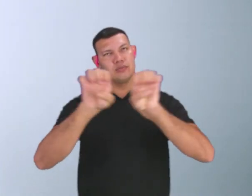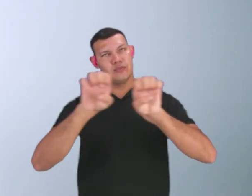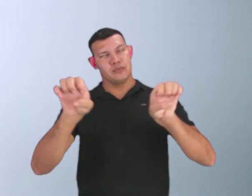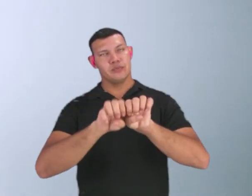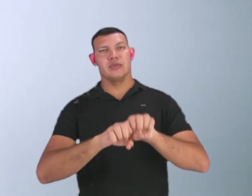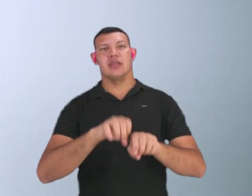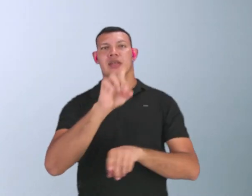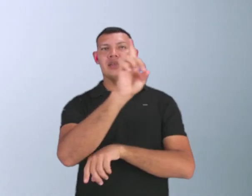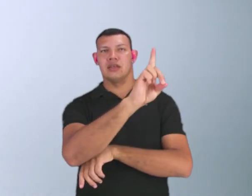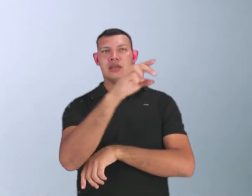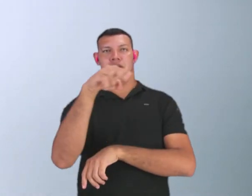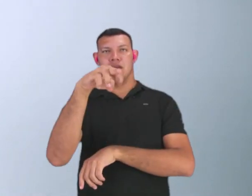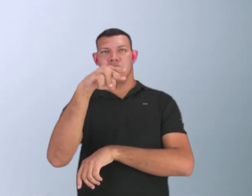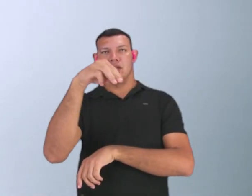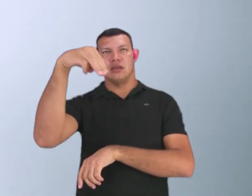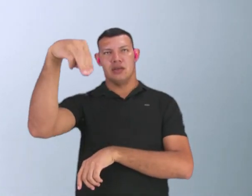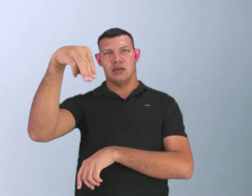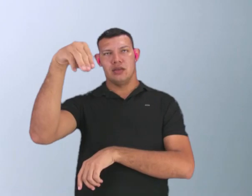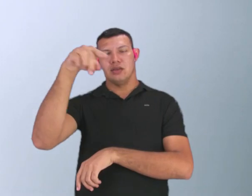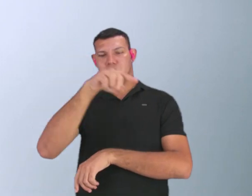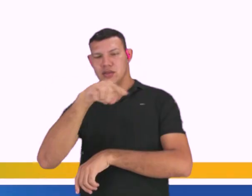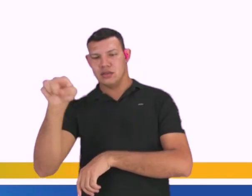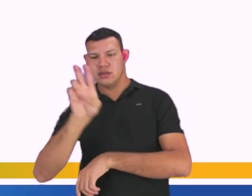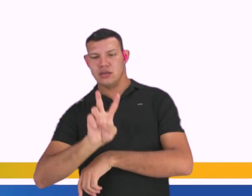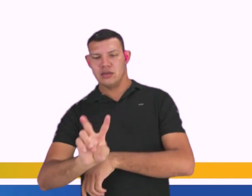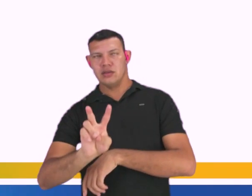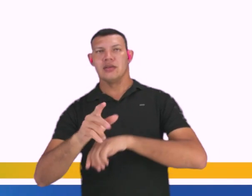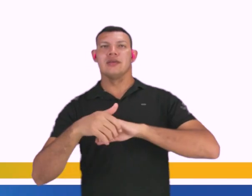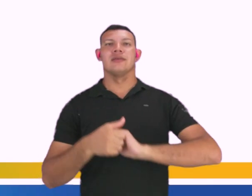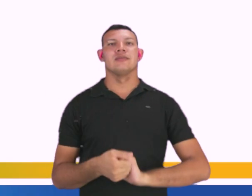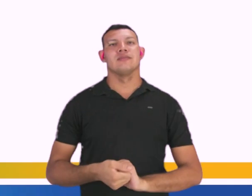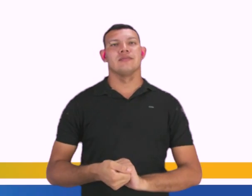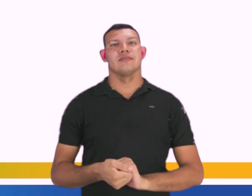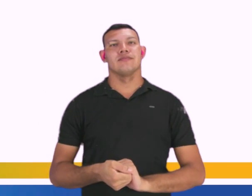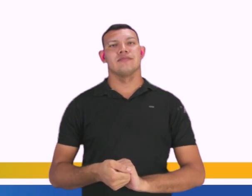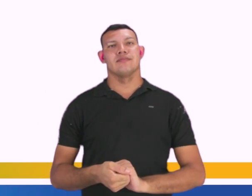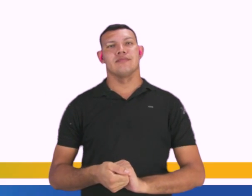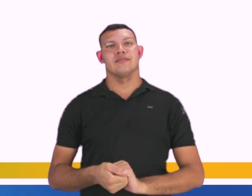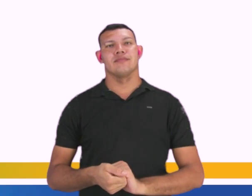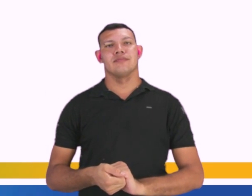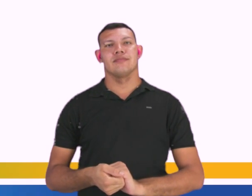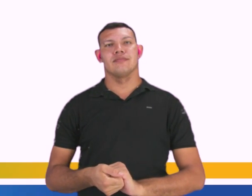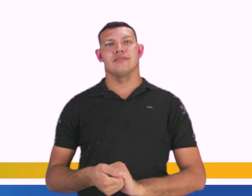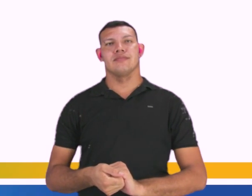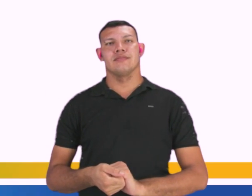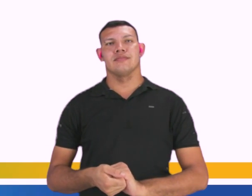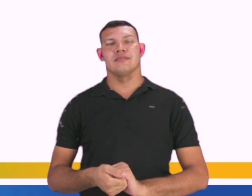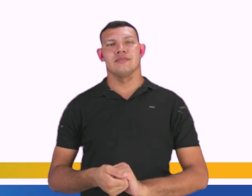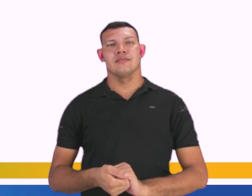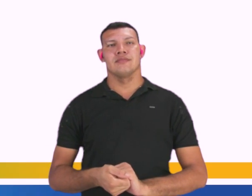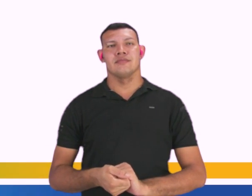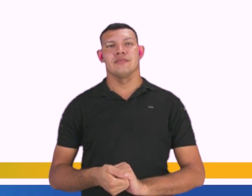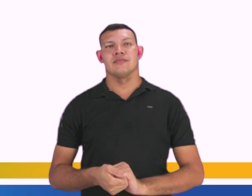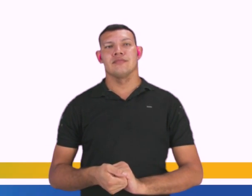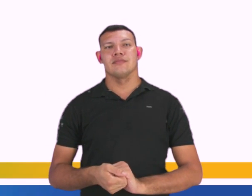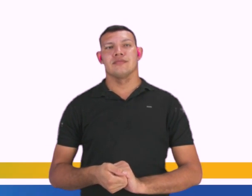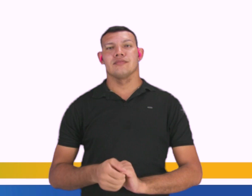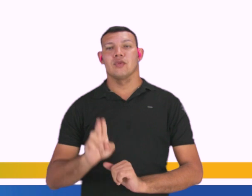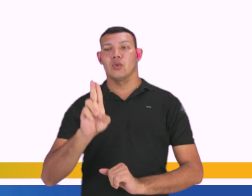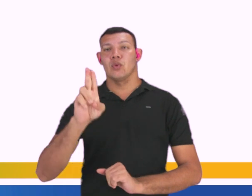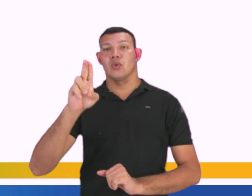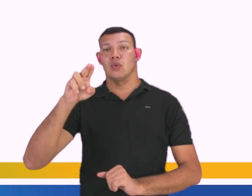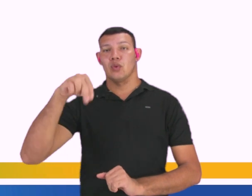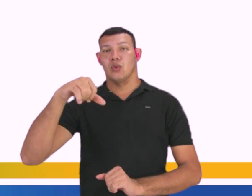M dividido por V. O D é a densidade, o M é a massa e o V o volume do corpo, tendo como unidade no sistema